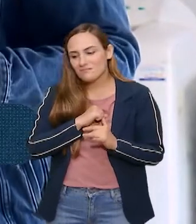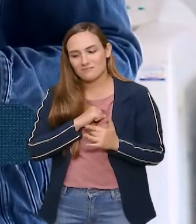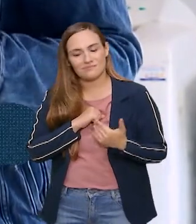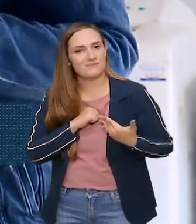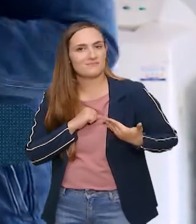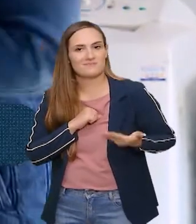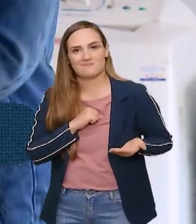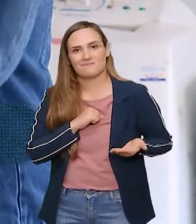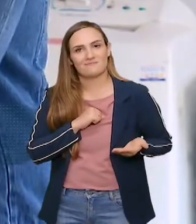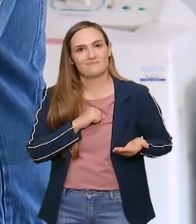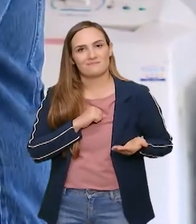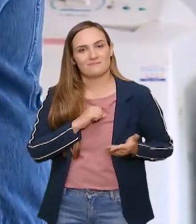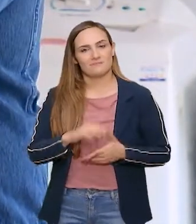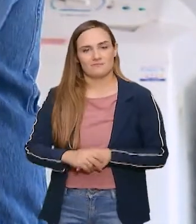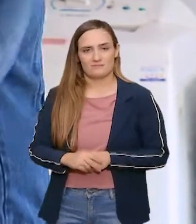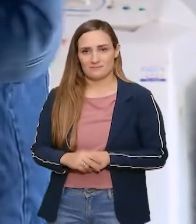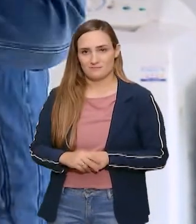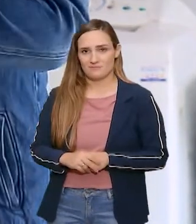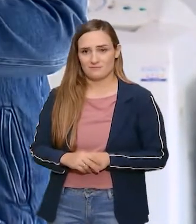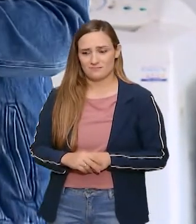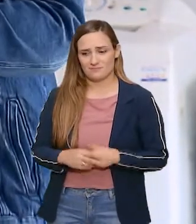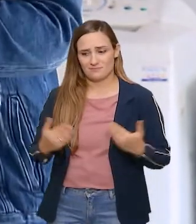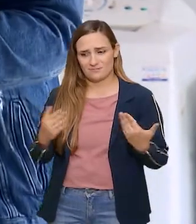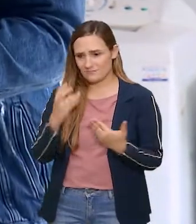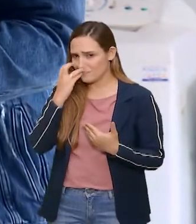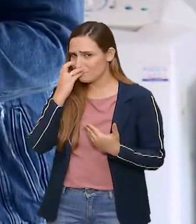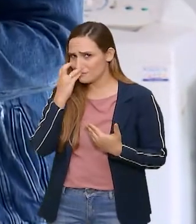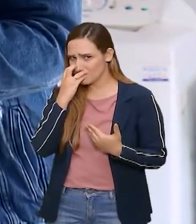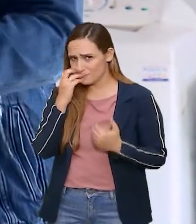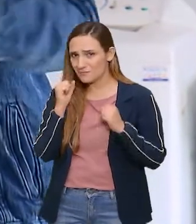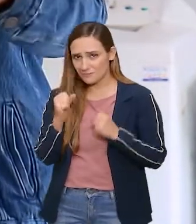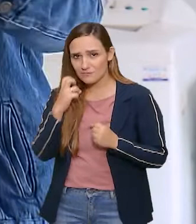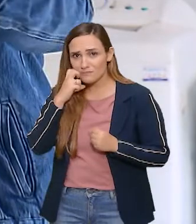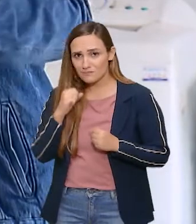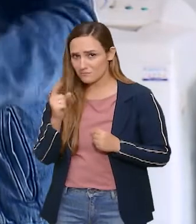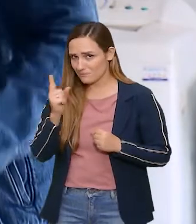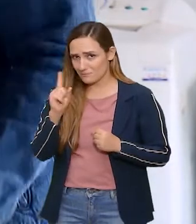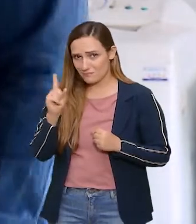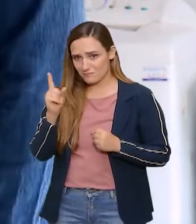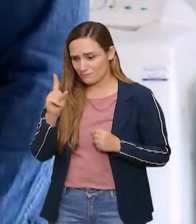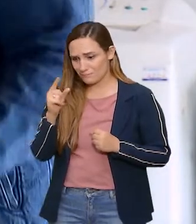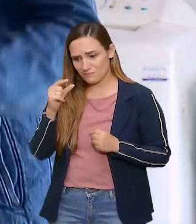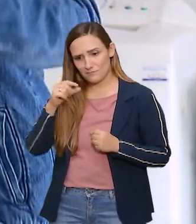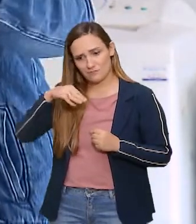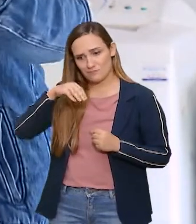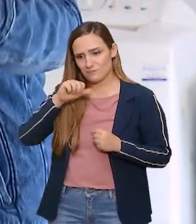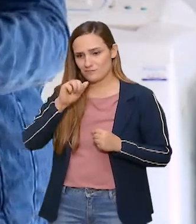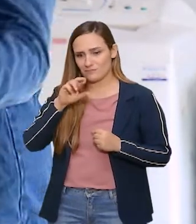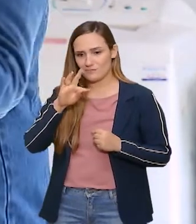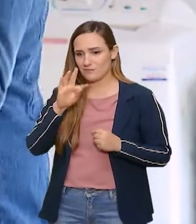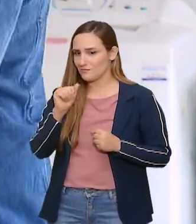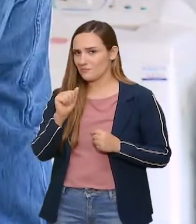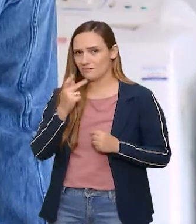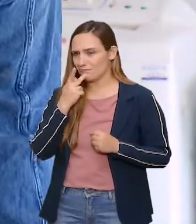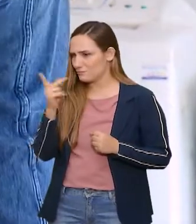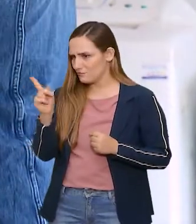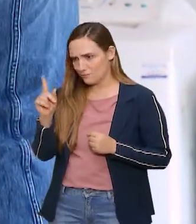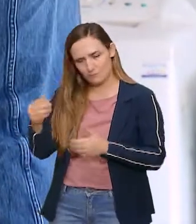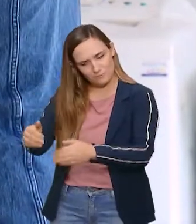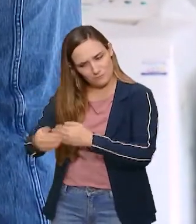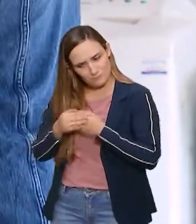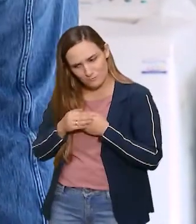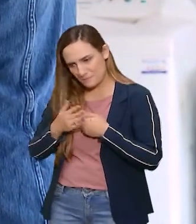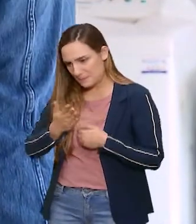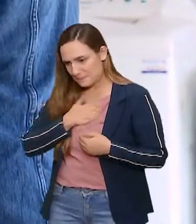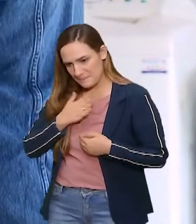com o Feroz, nasceu um amor incondicional. E quem disse que ele está disponível ainda para adoção?